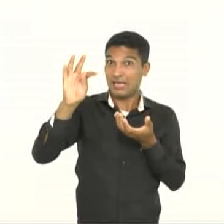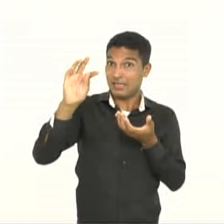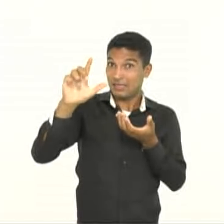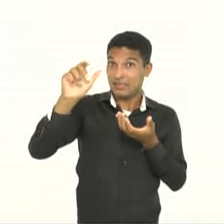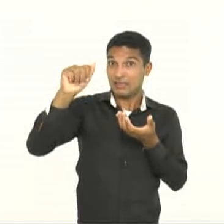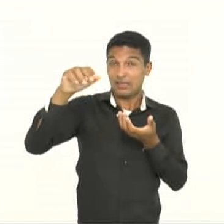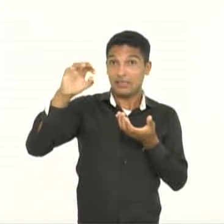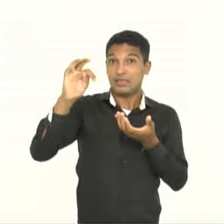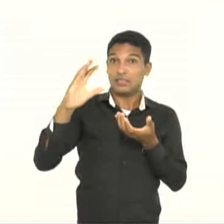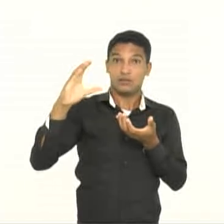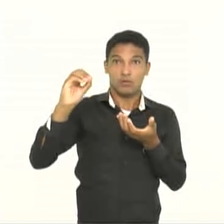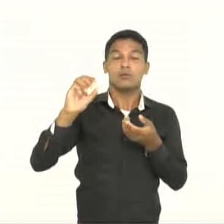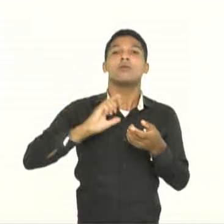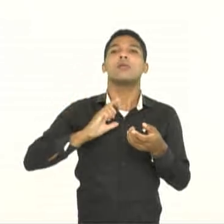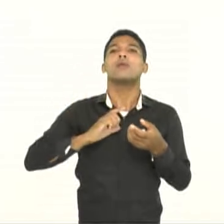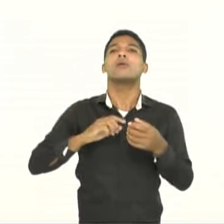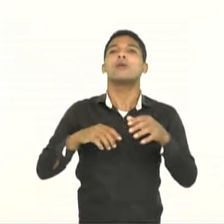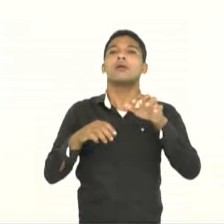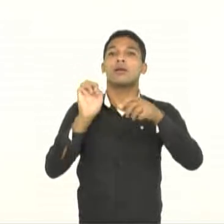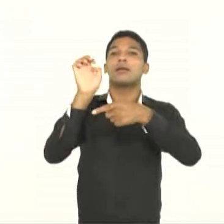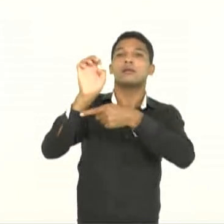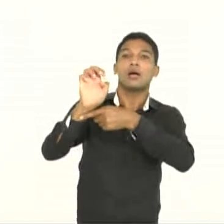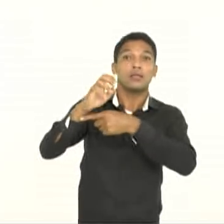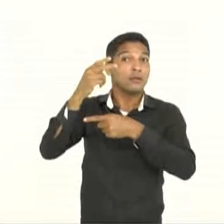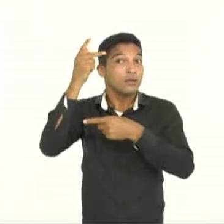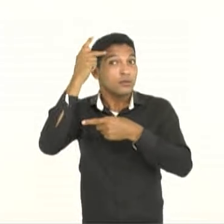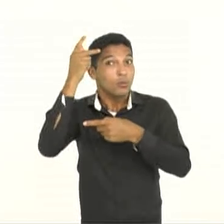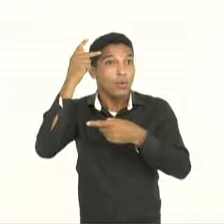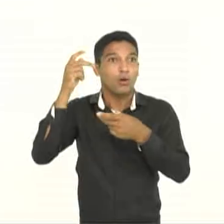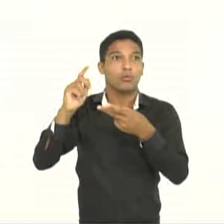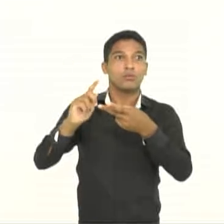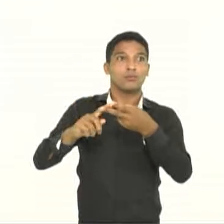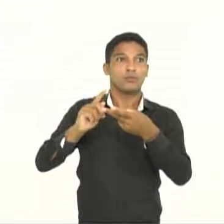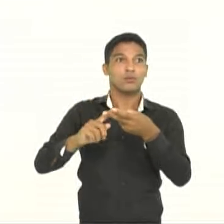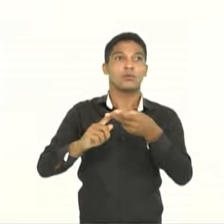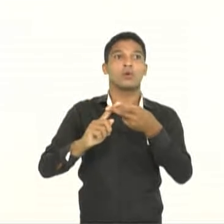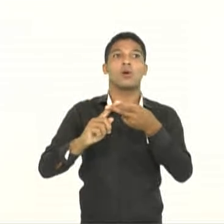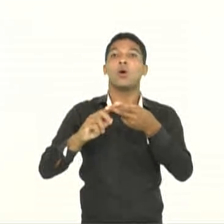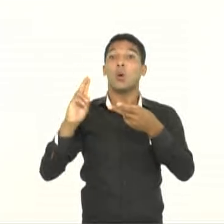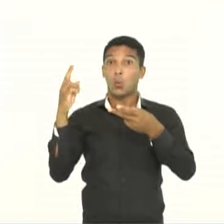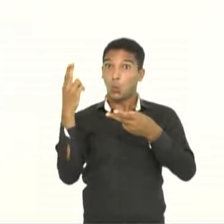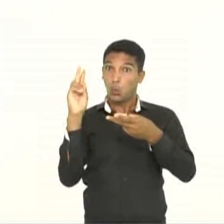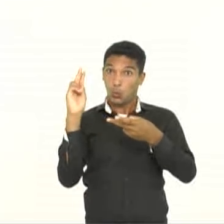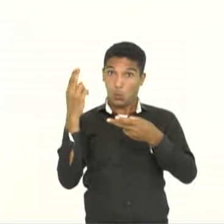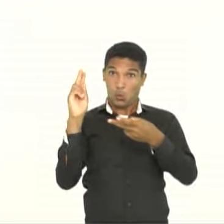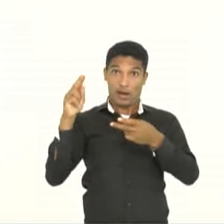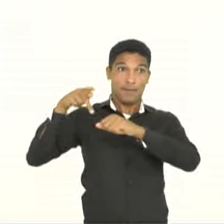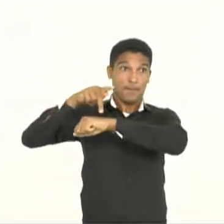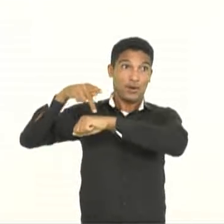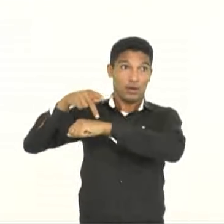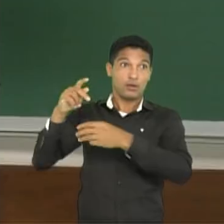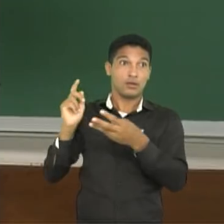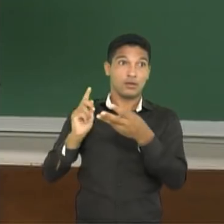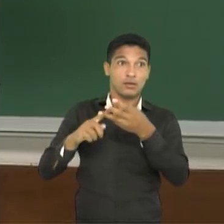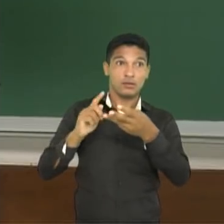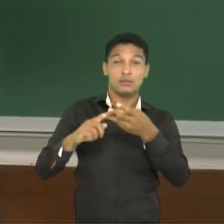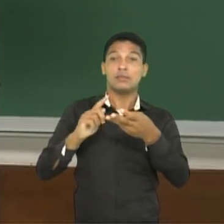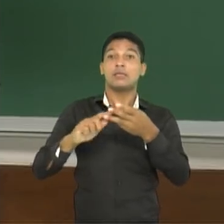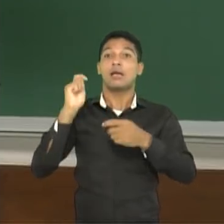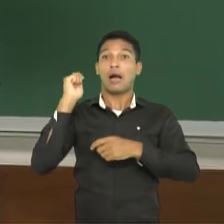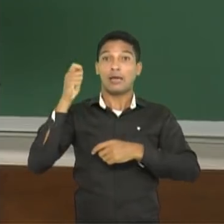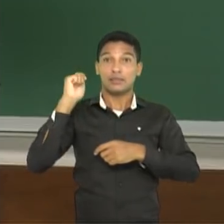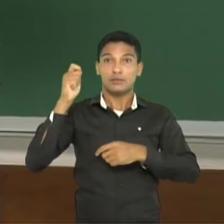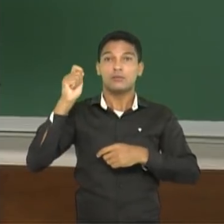norte, o Uruguai ao sul e ao oeste, Paraguai e Argentina. O que nós estamos falando aqui? Da localização geográfica